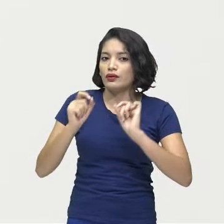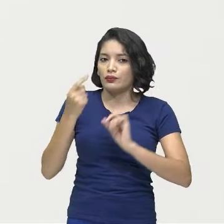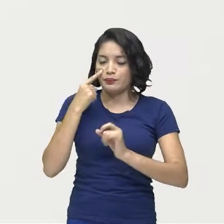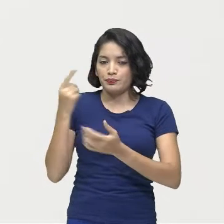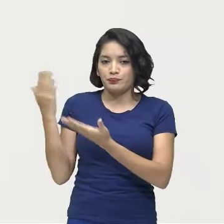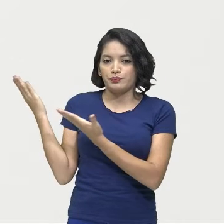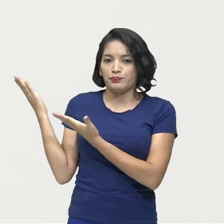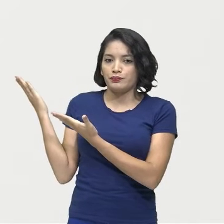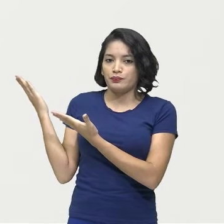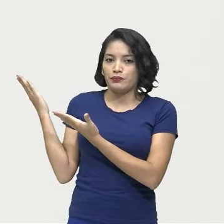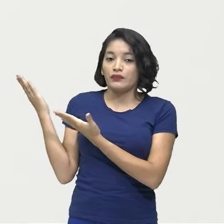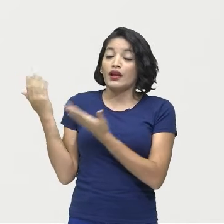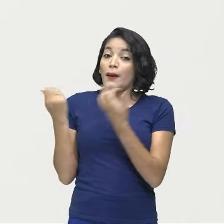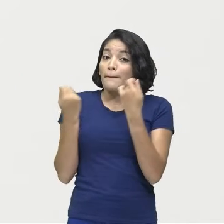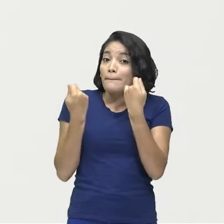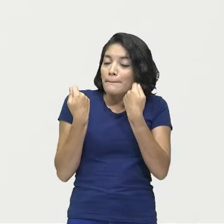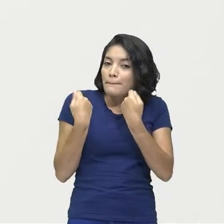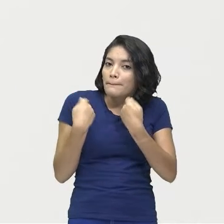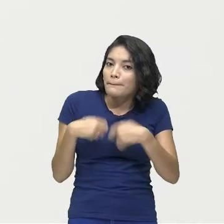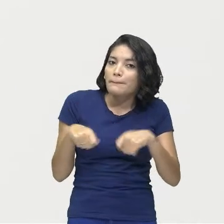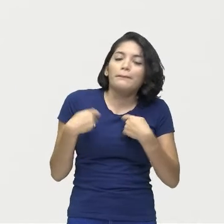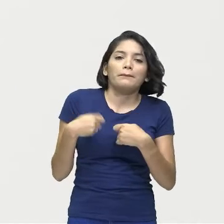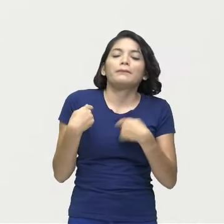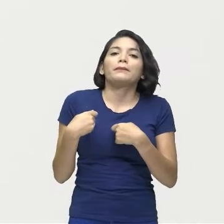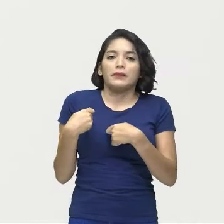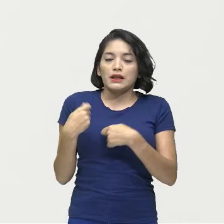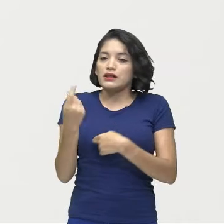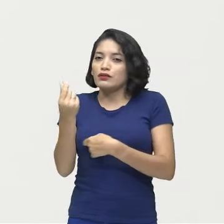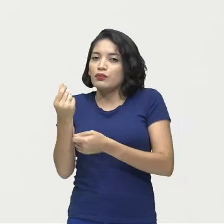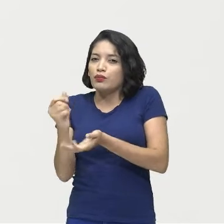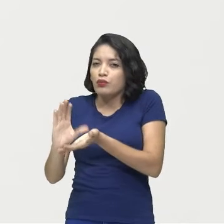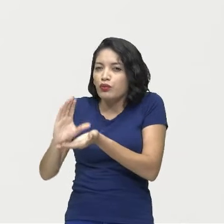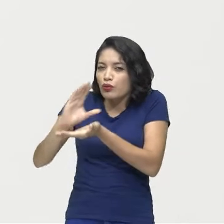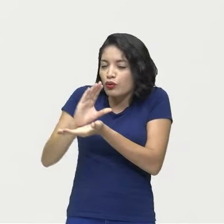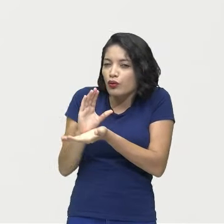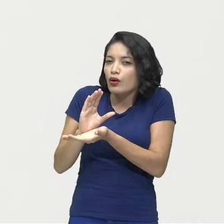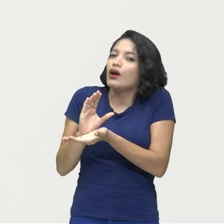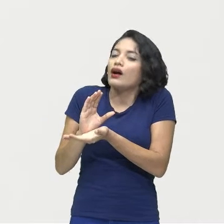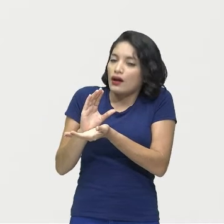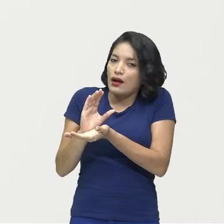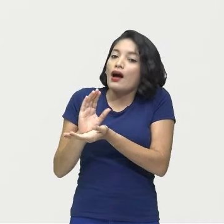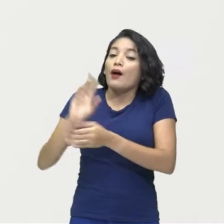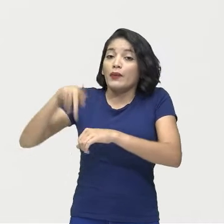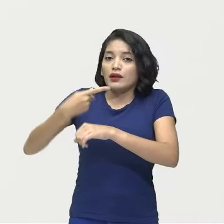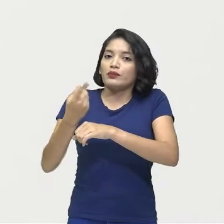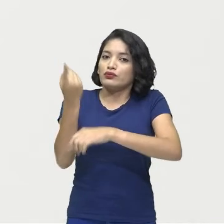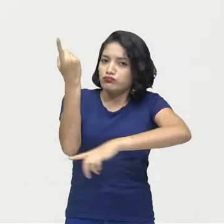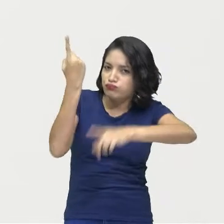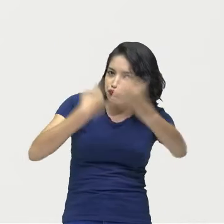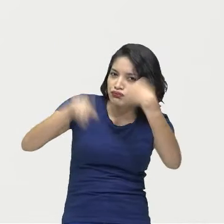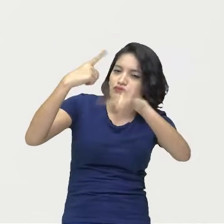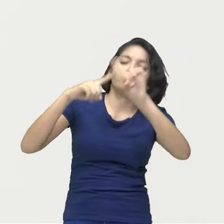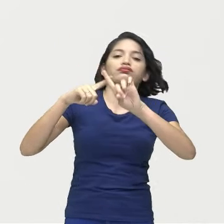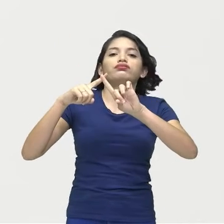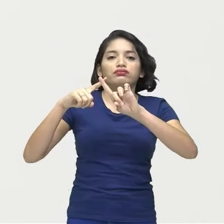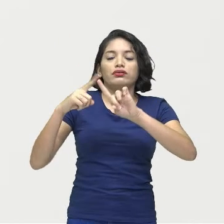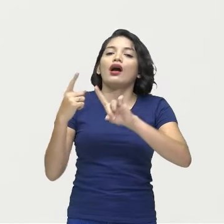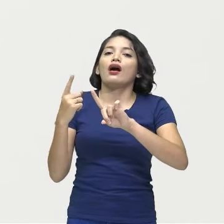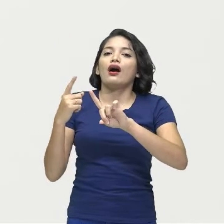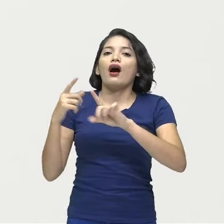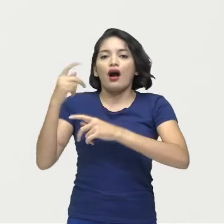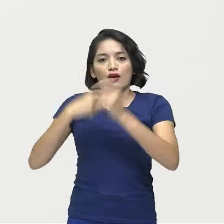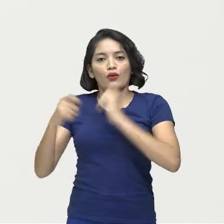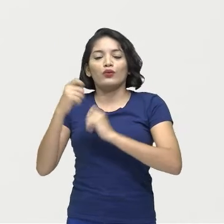ó. Eu preciso desse investimento capitalista para poder alavancar a economia do meu